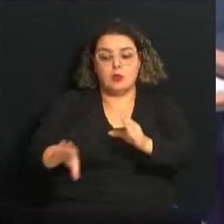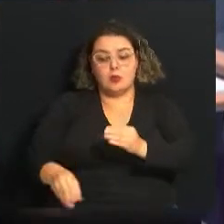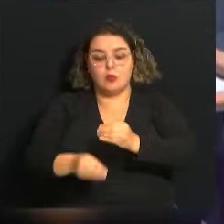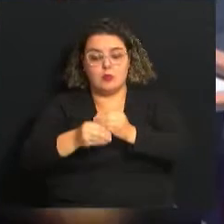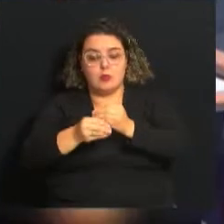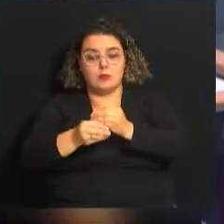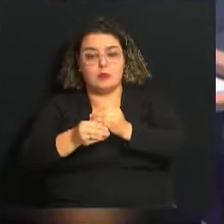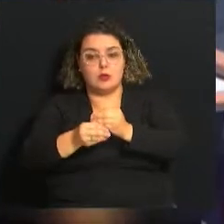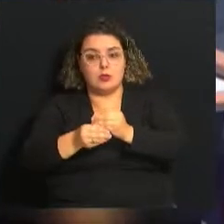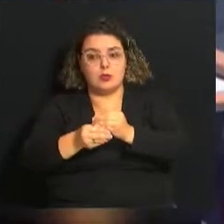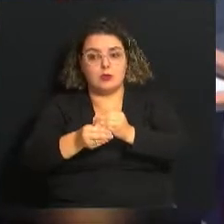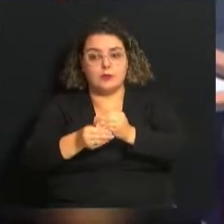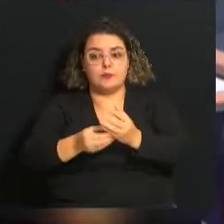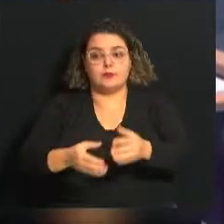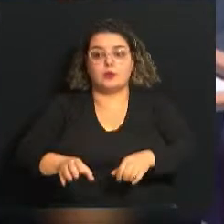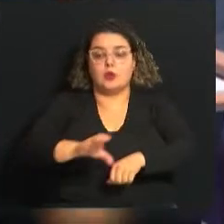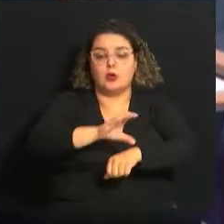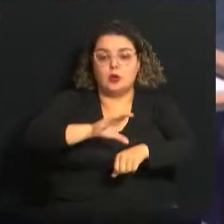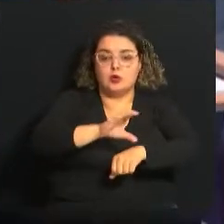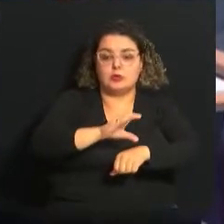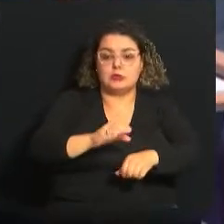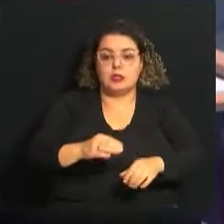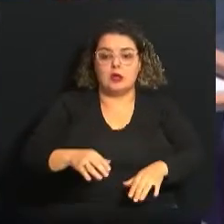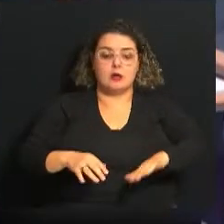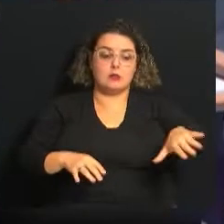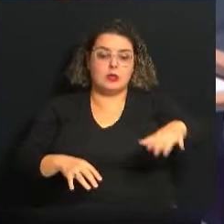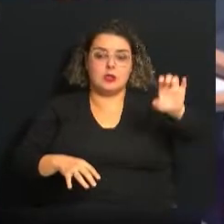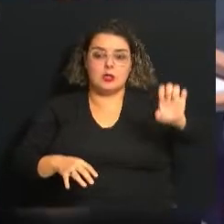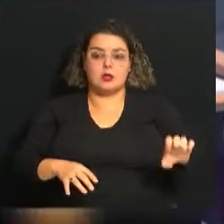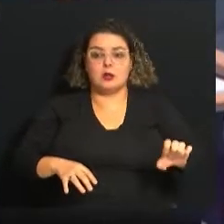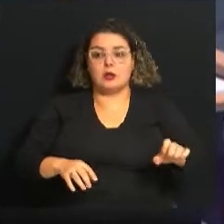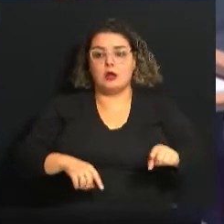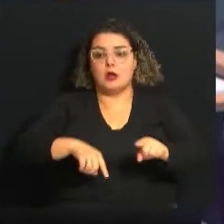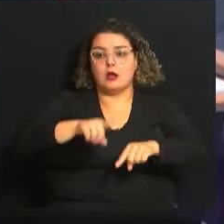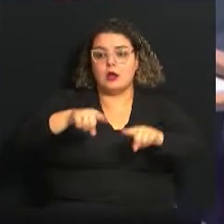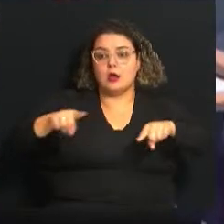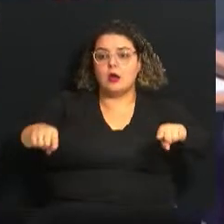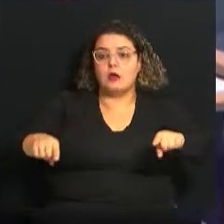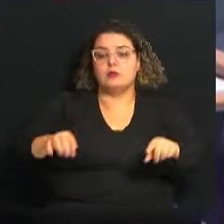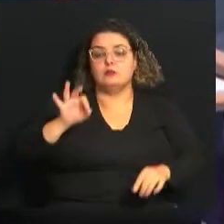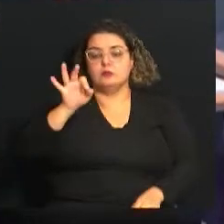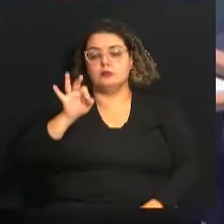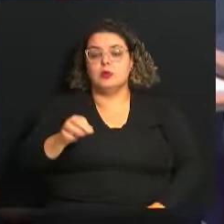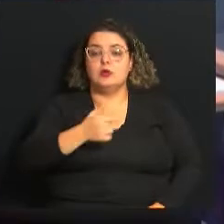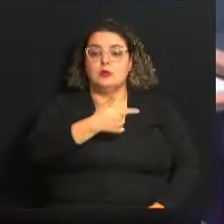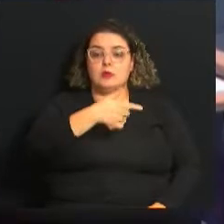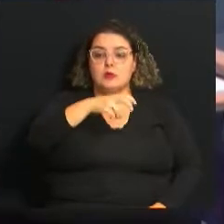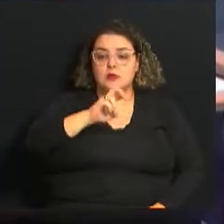pelas bancadas de oposição, alterando o percentual de reajuste para